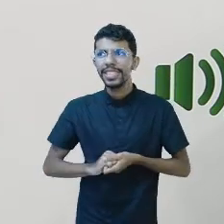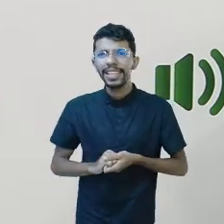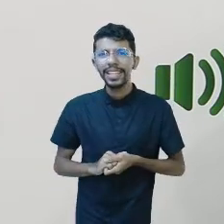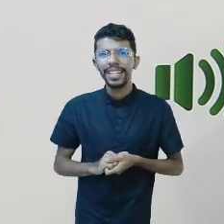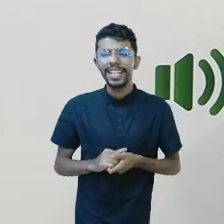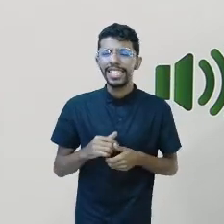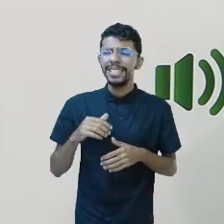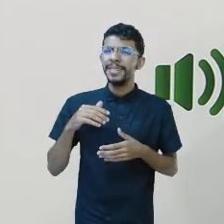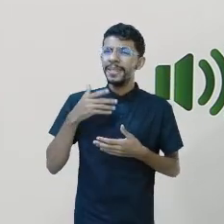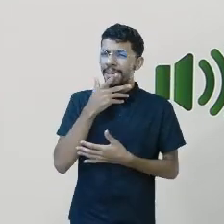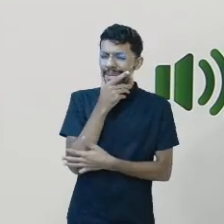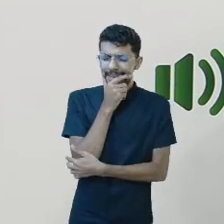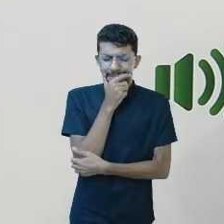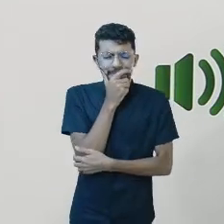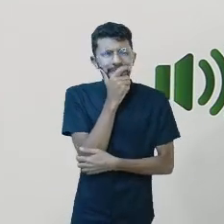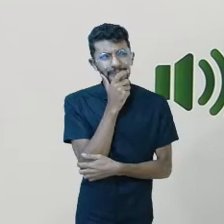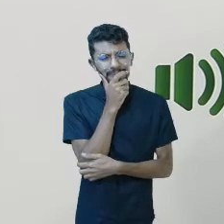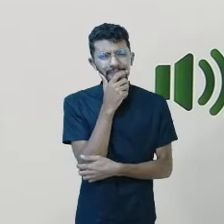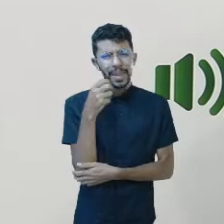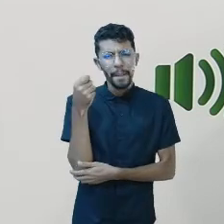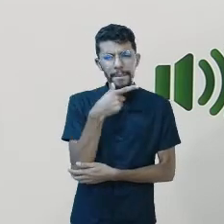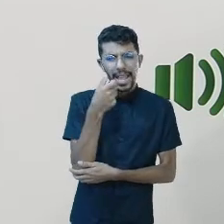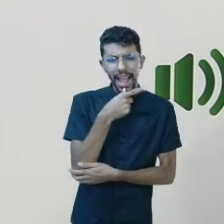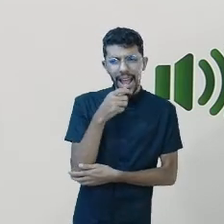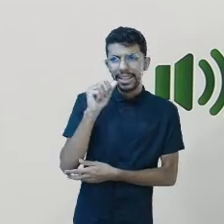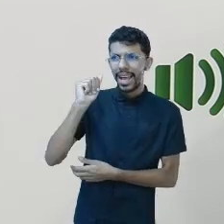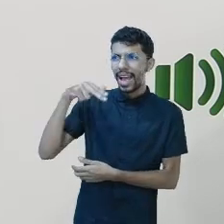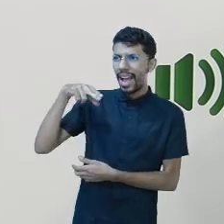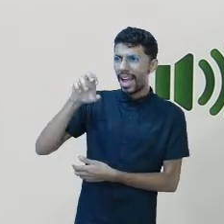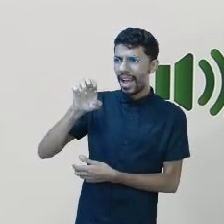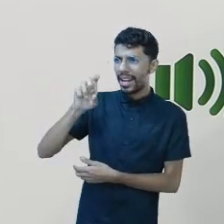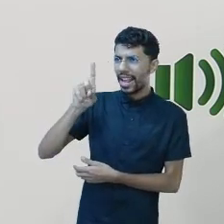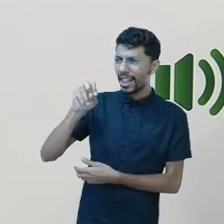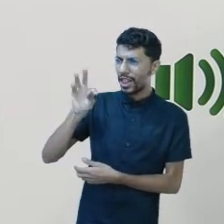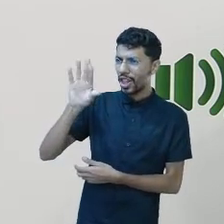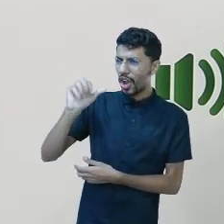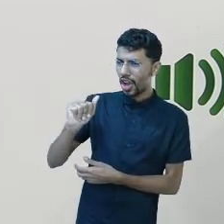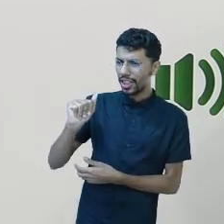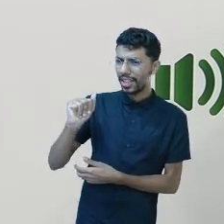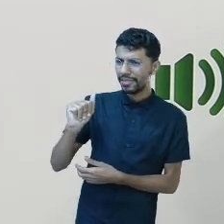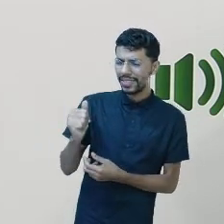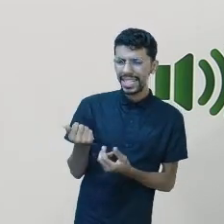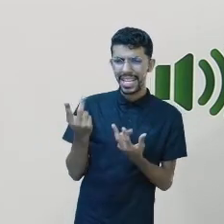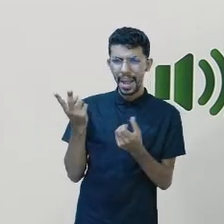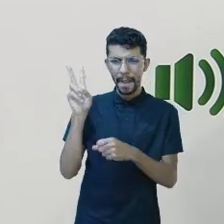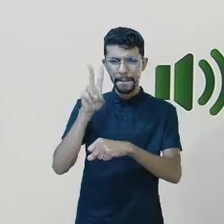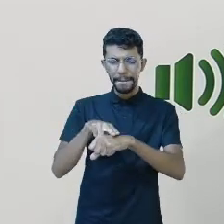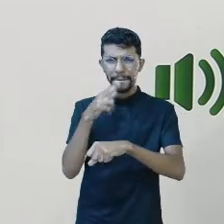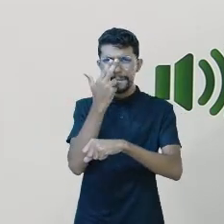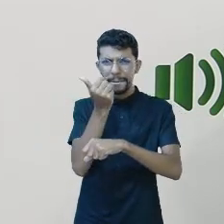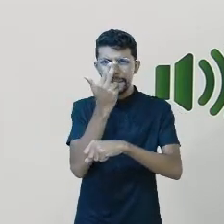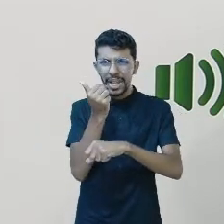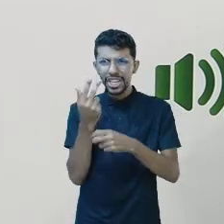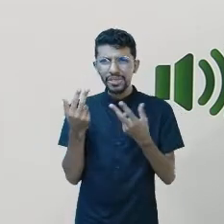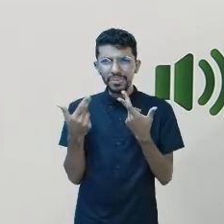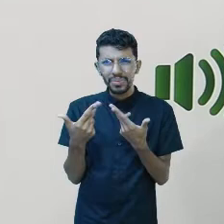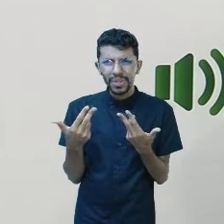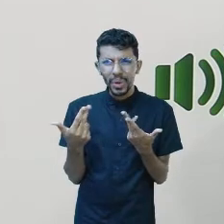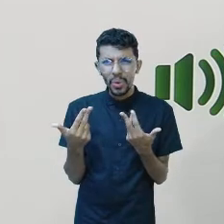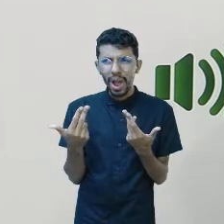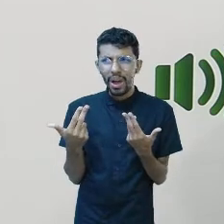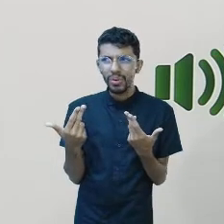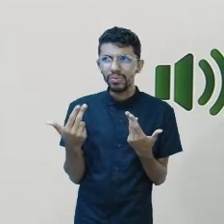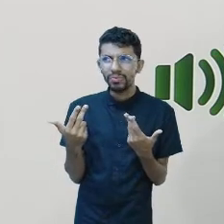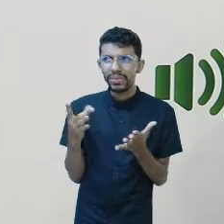que a piada e a anedota são a mesma coisa? Será que exatamente é a mesma